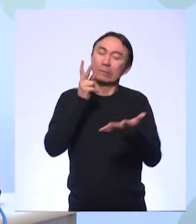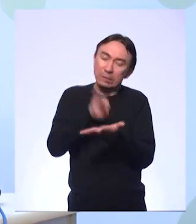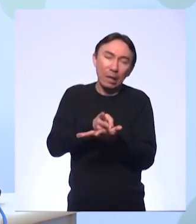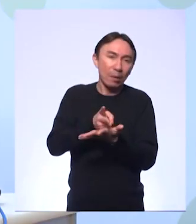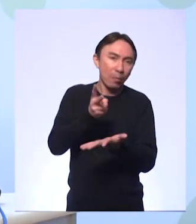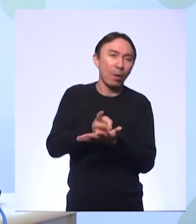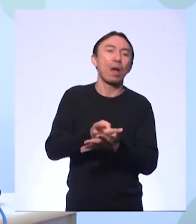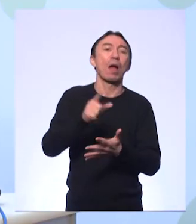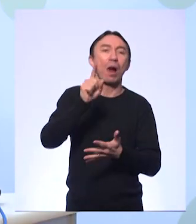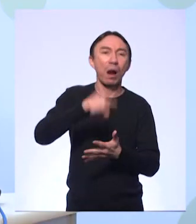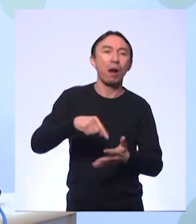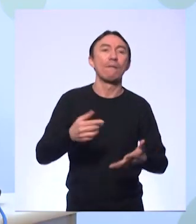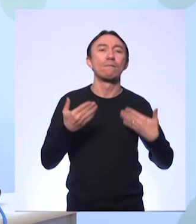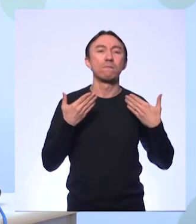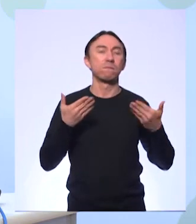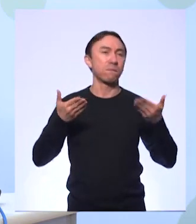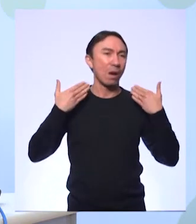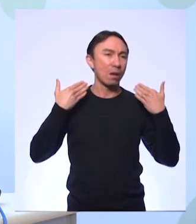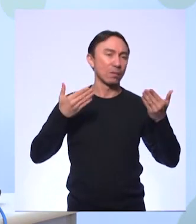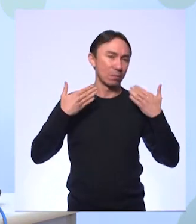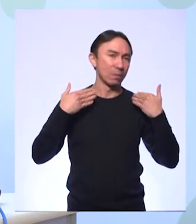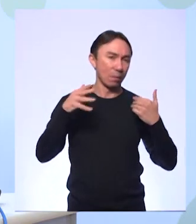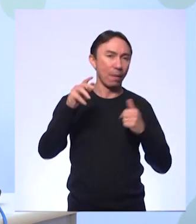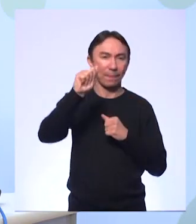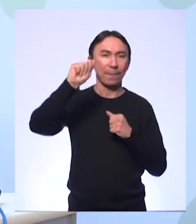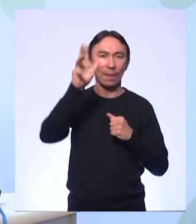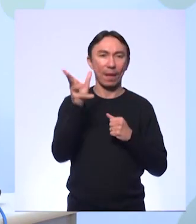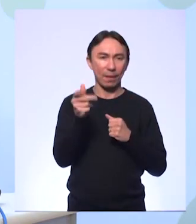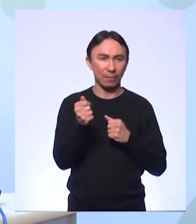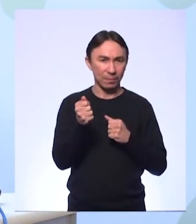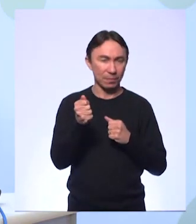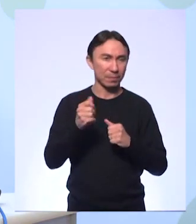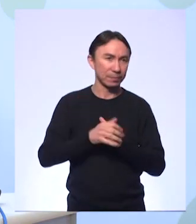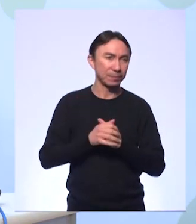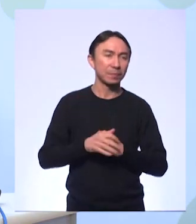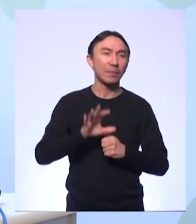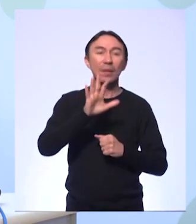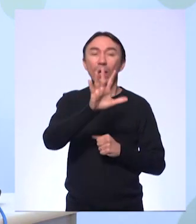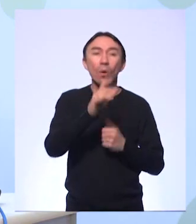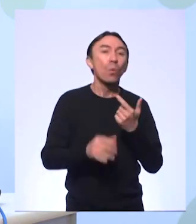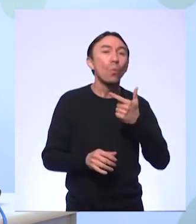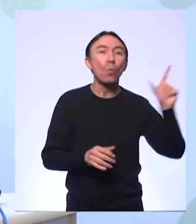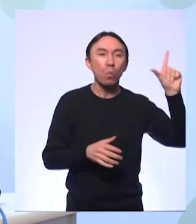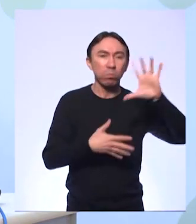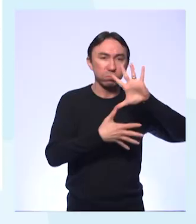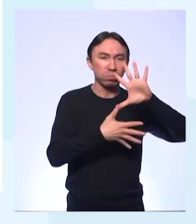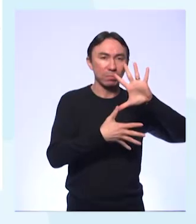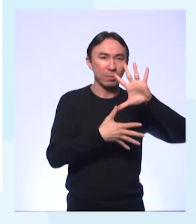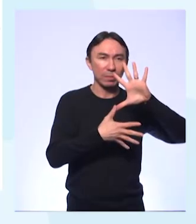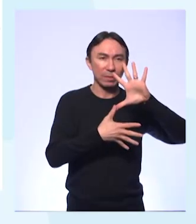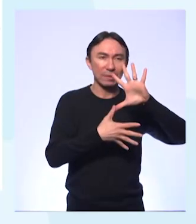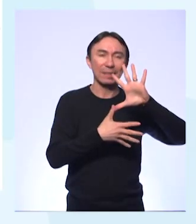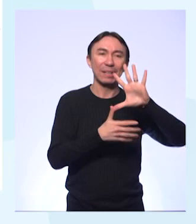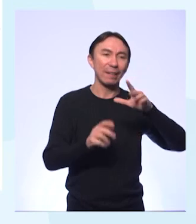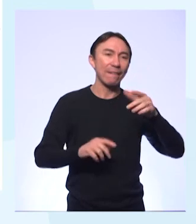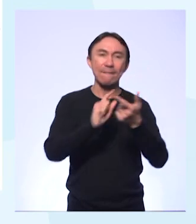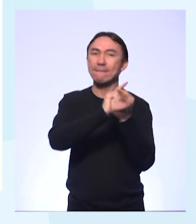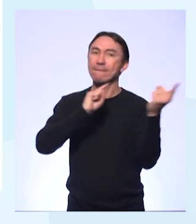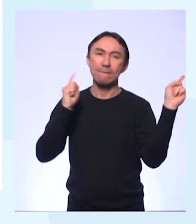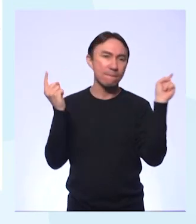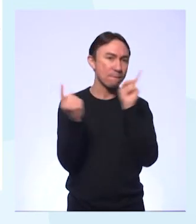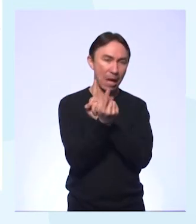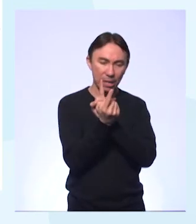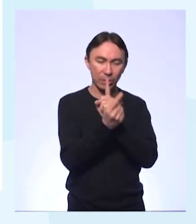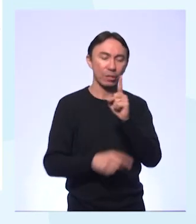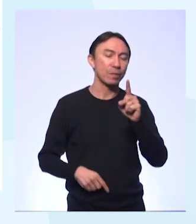verão no continente africano. Agora, quando a gente vai para o outro mapa, que inverte o processo, que é de julho a